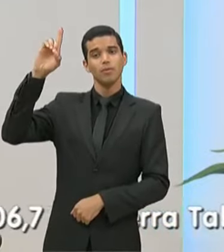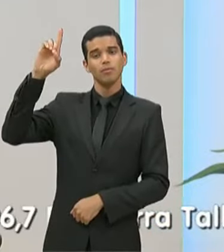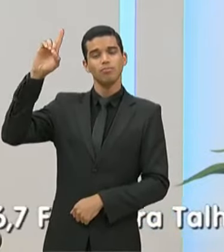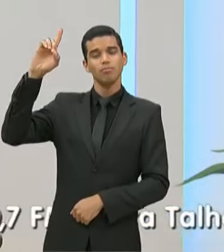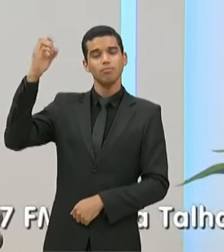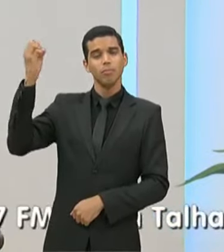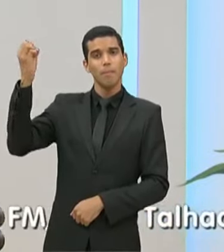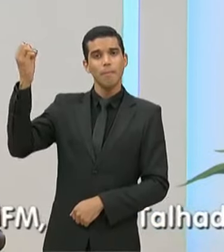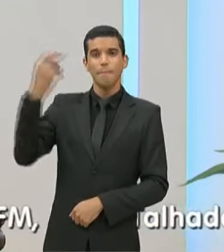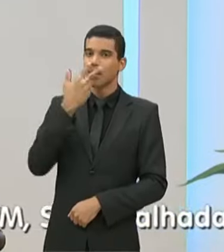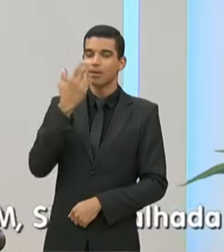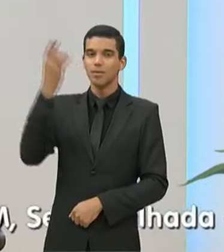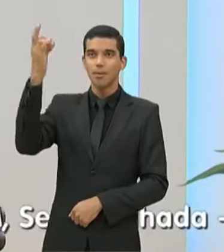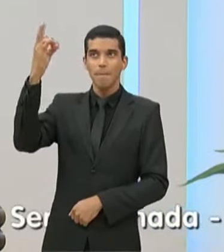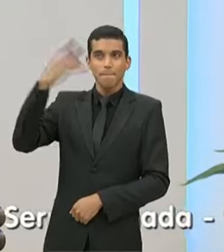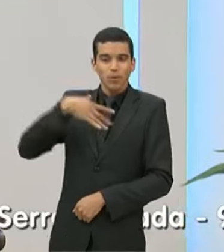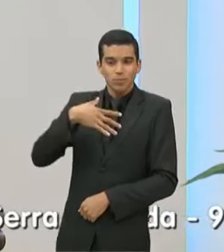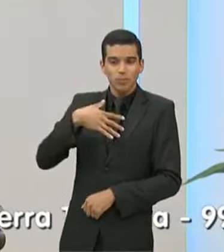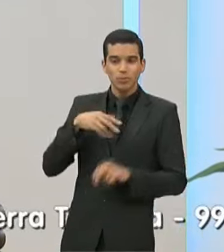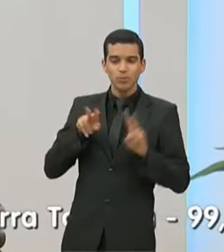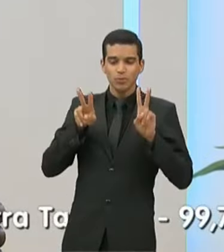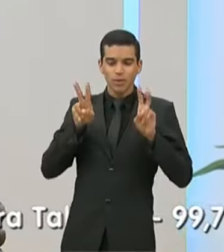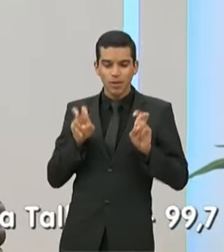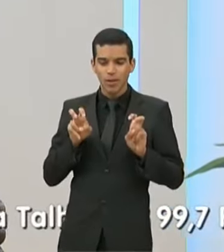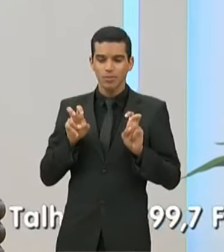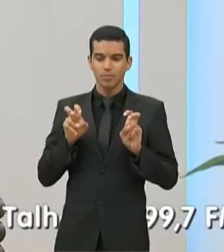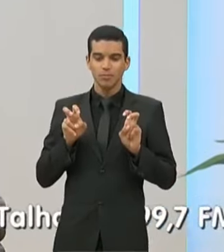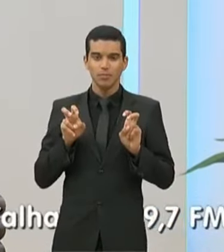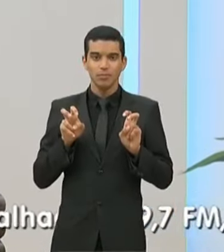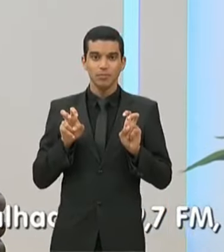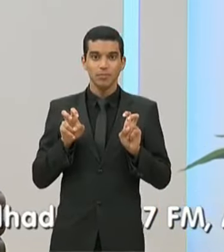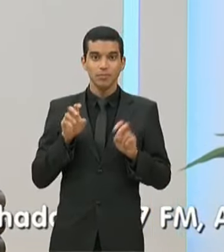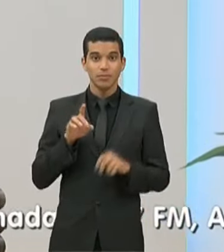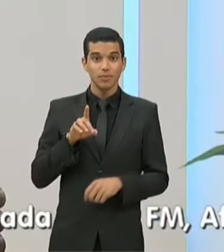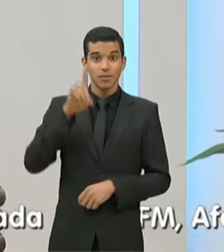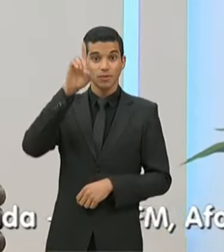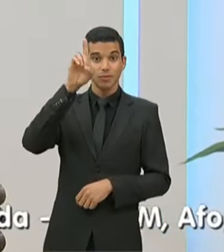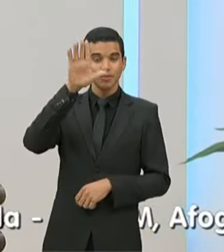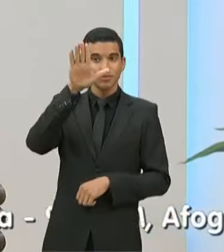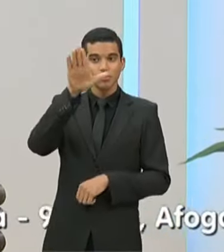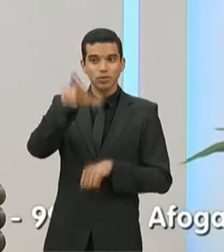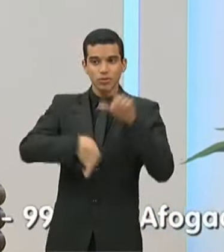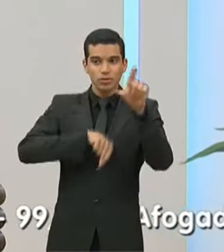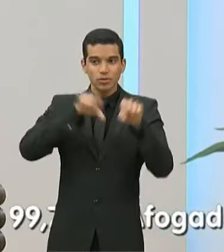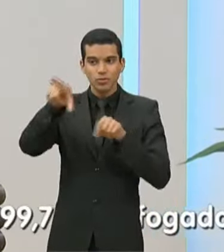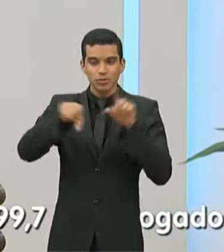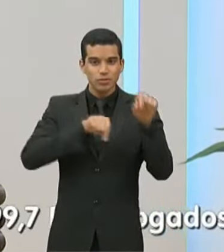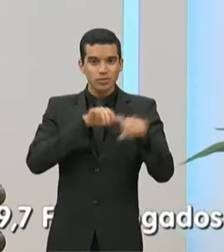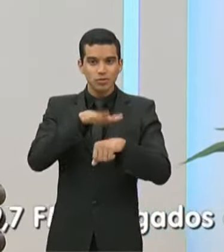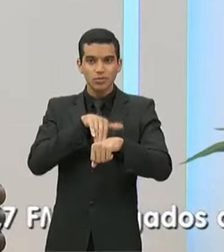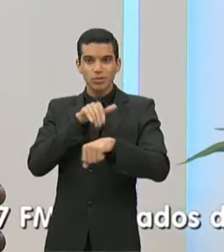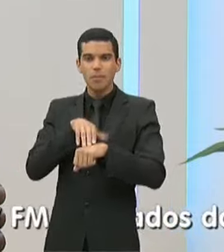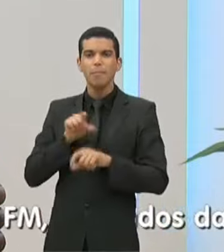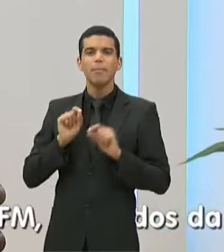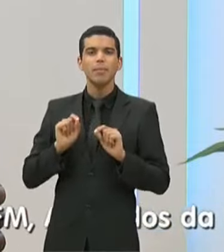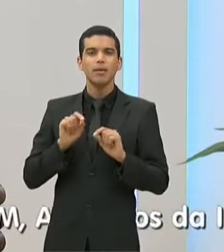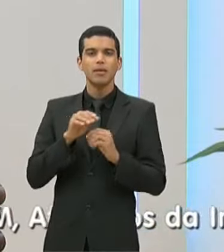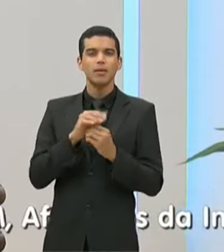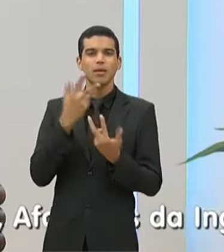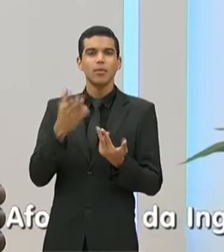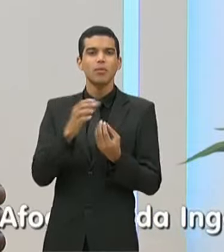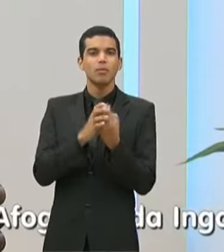assunto no meu coração, chamados para frutificar. Se você